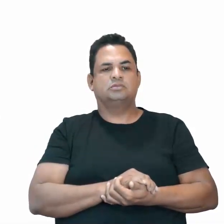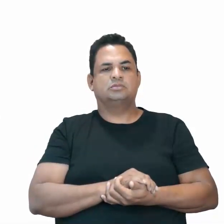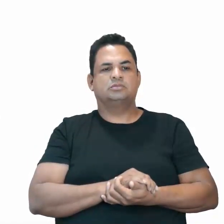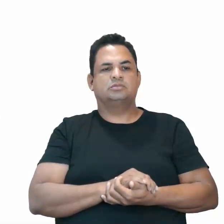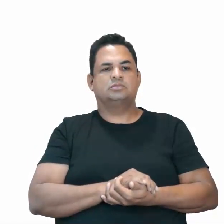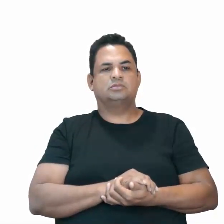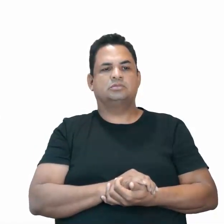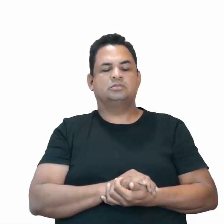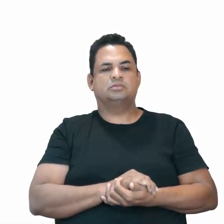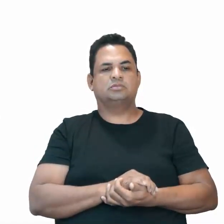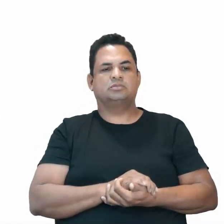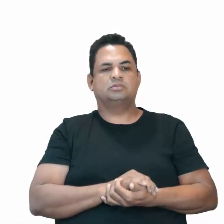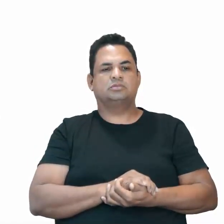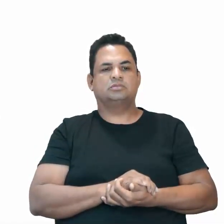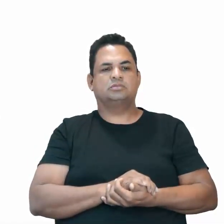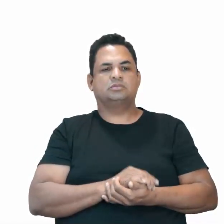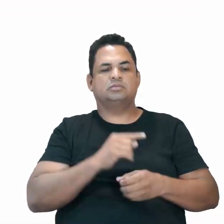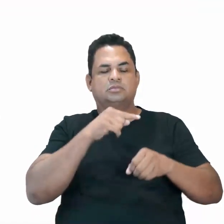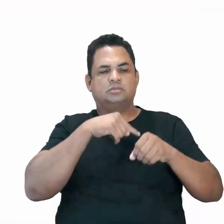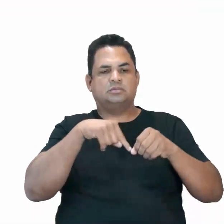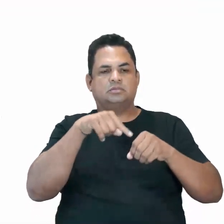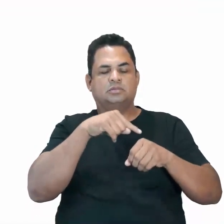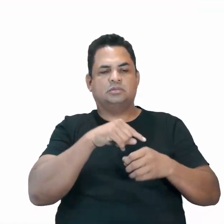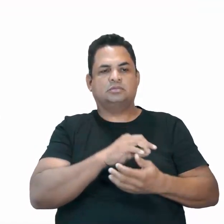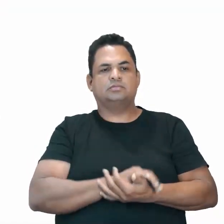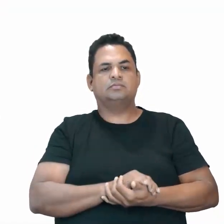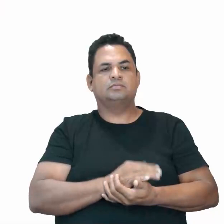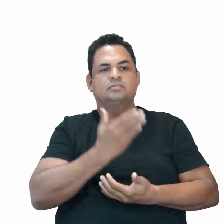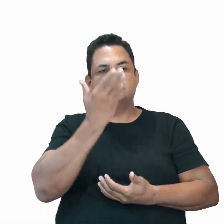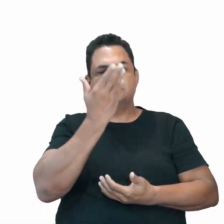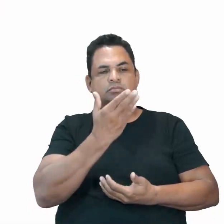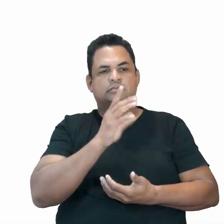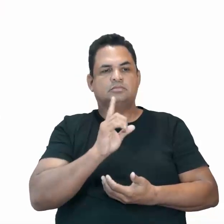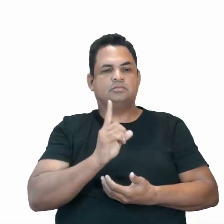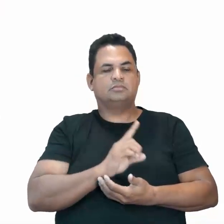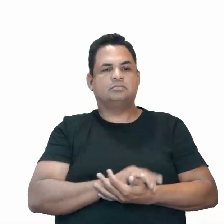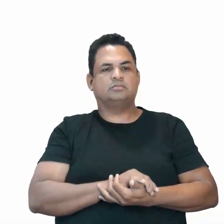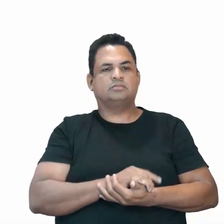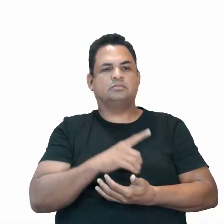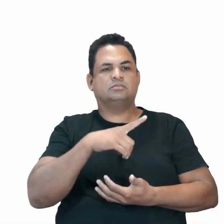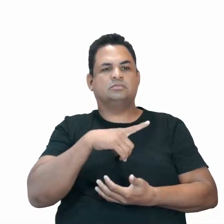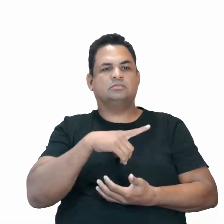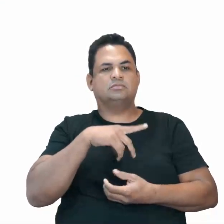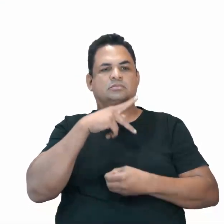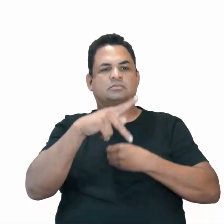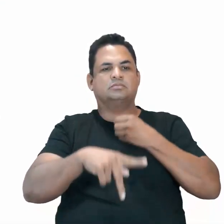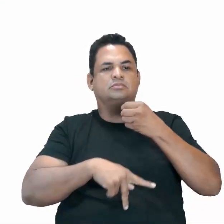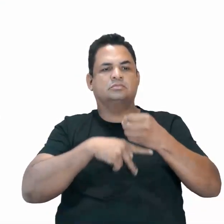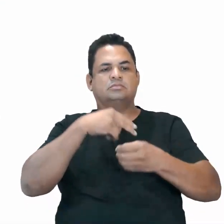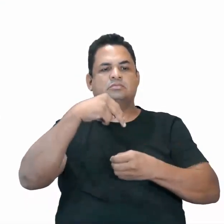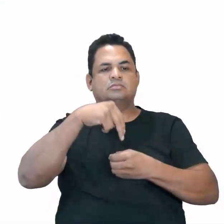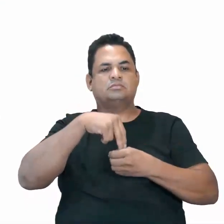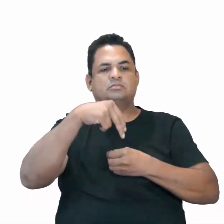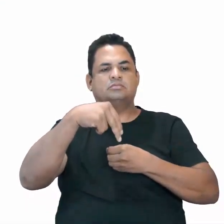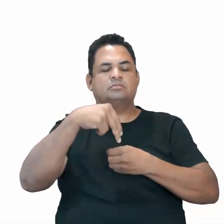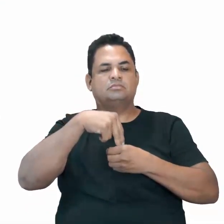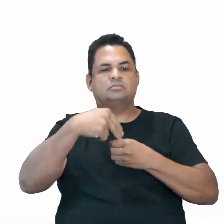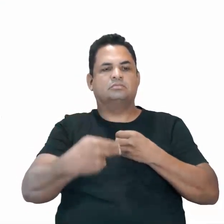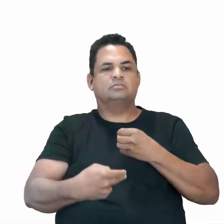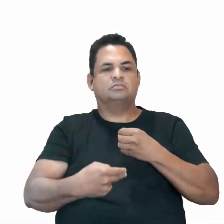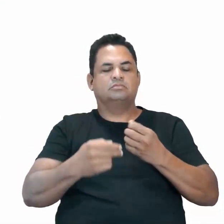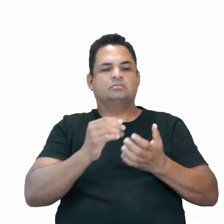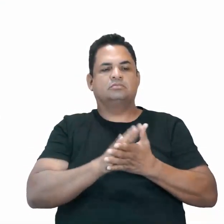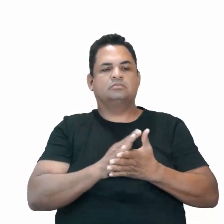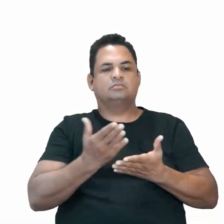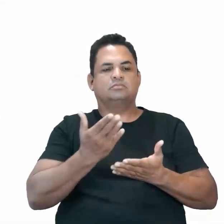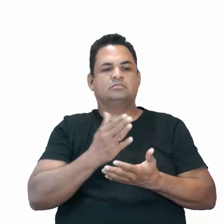como se fosse uma esferinha só. Mas não é. Aí nós temos prótons e nêutrons, olha aqui.